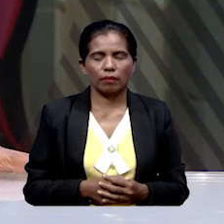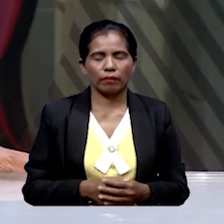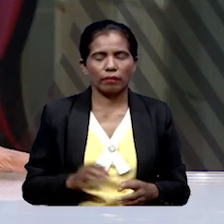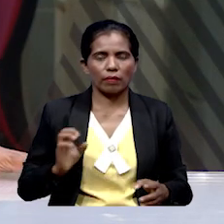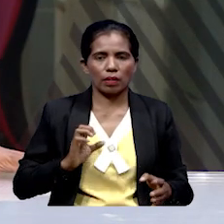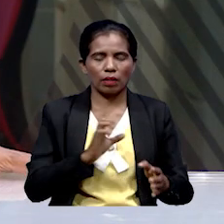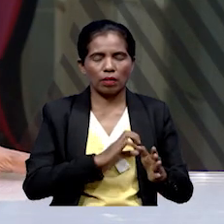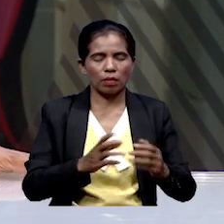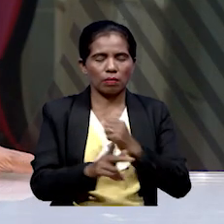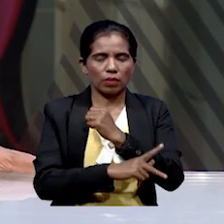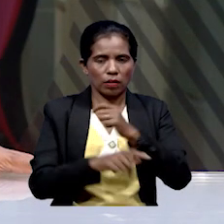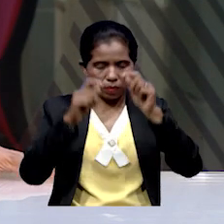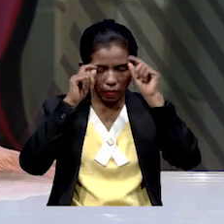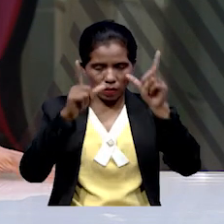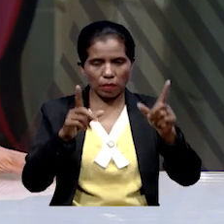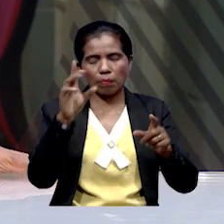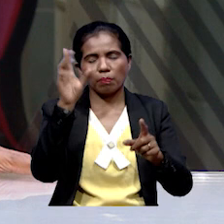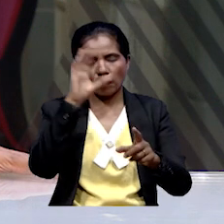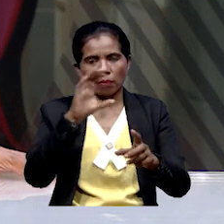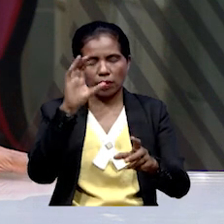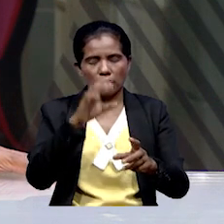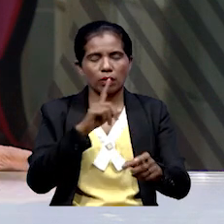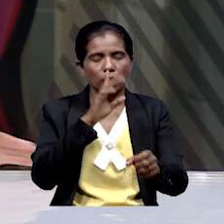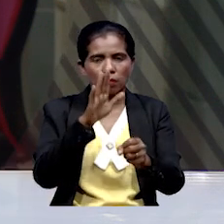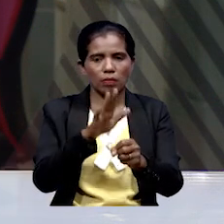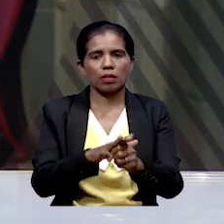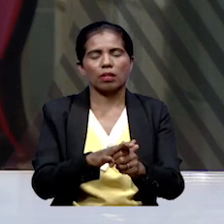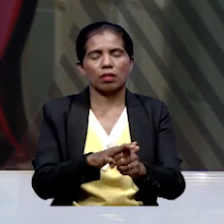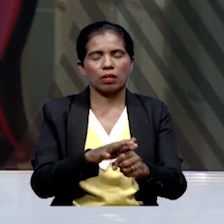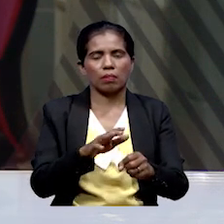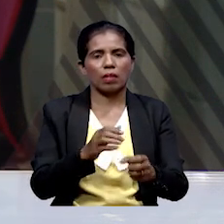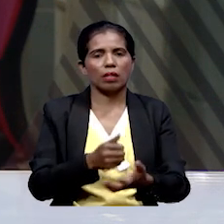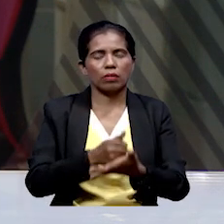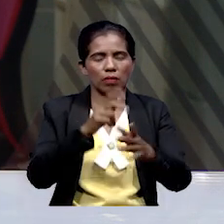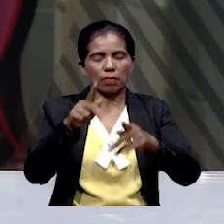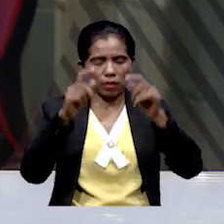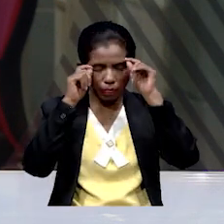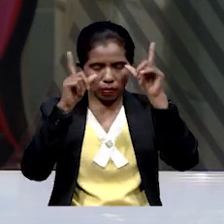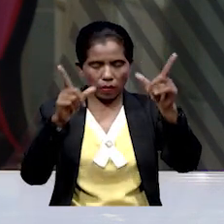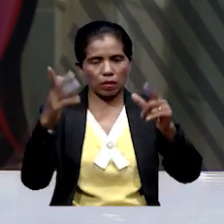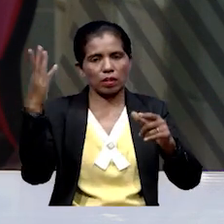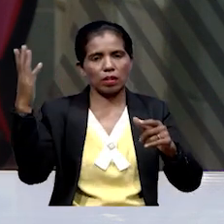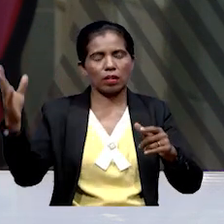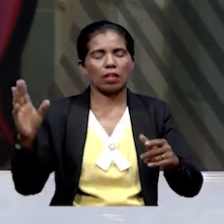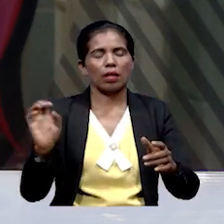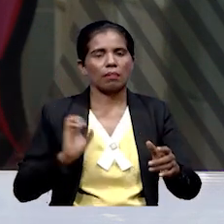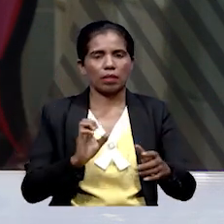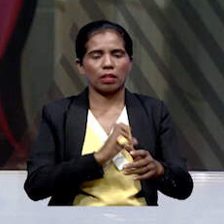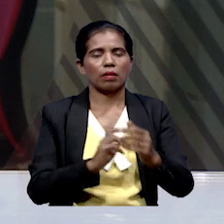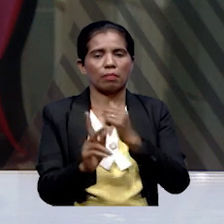Embaixador de Portugal em Timor-Leste promete se busca solução para Timor-Oeste ser anebetrata documentos e Embaixada de Portugal.